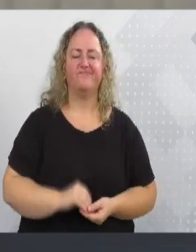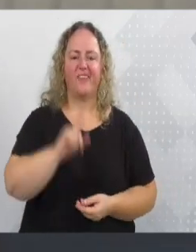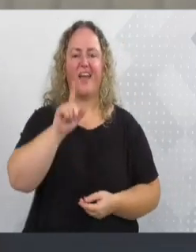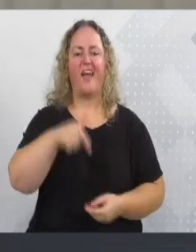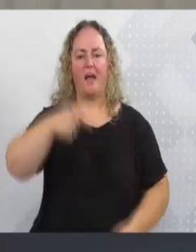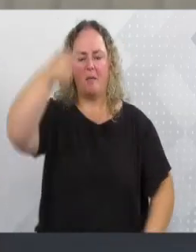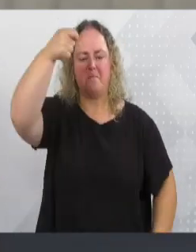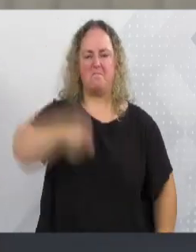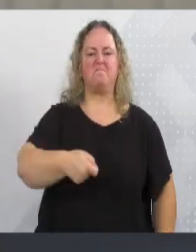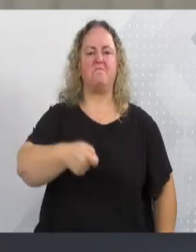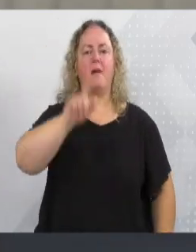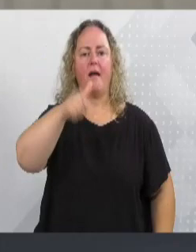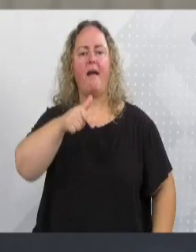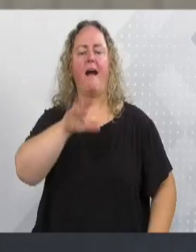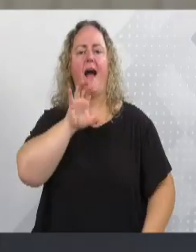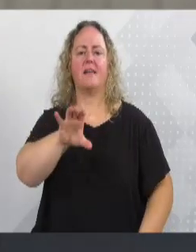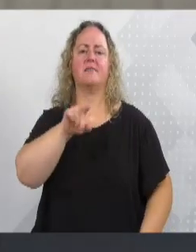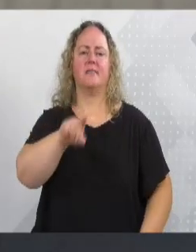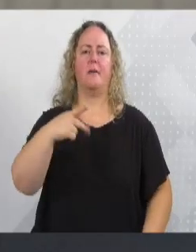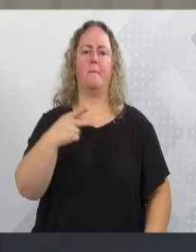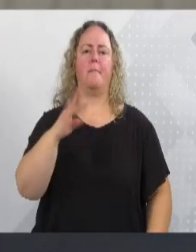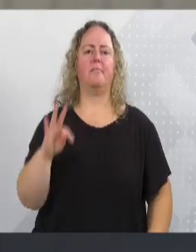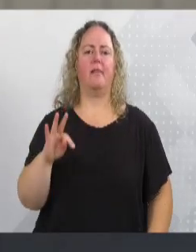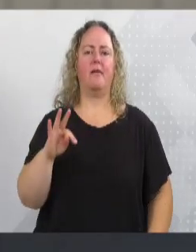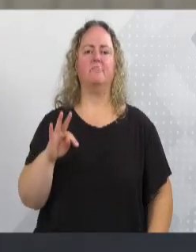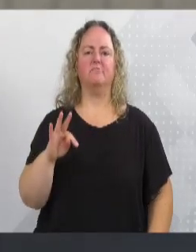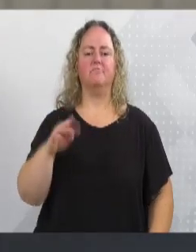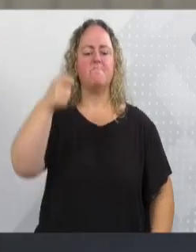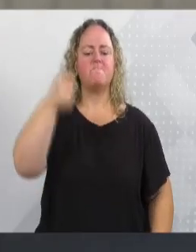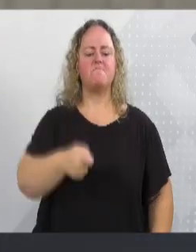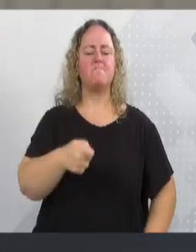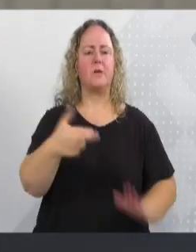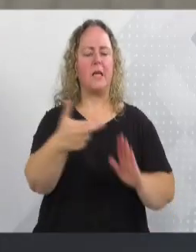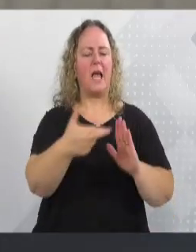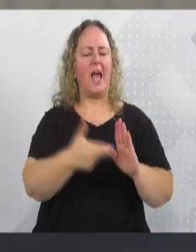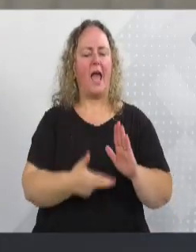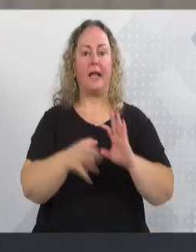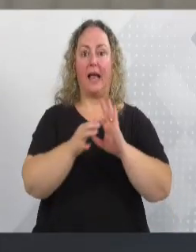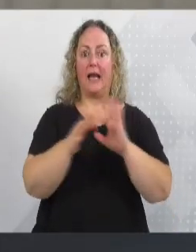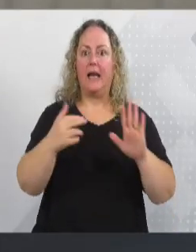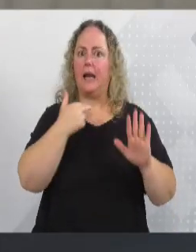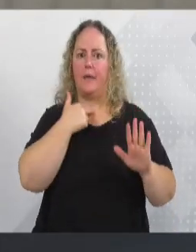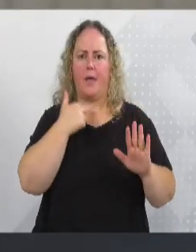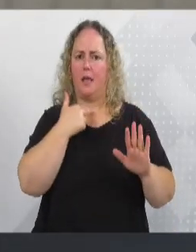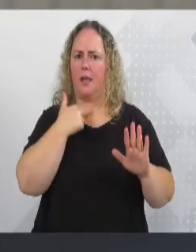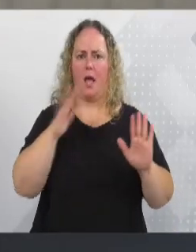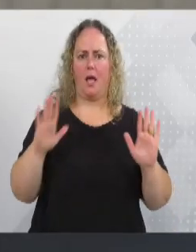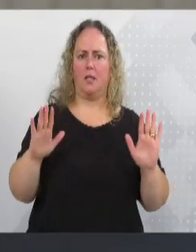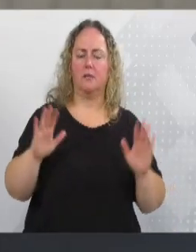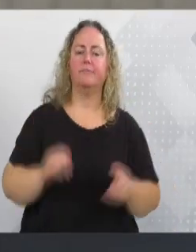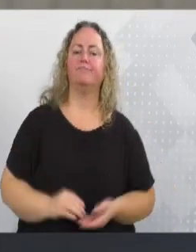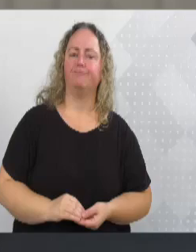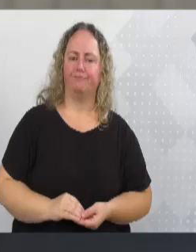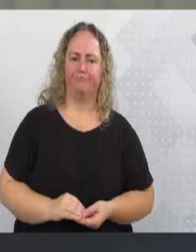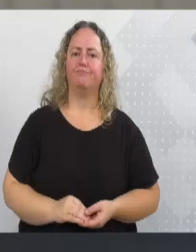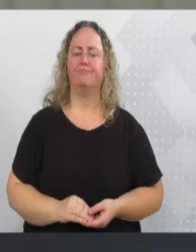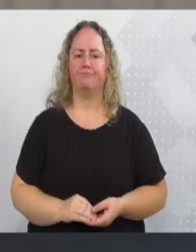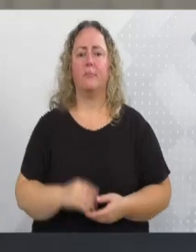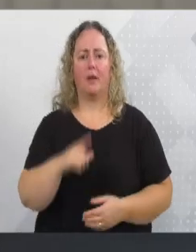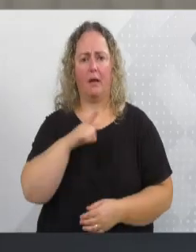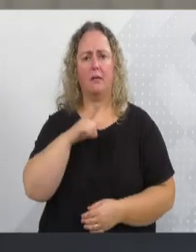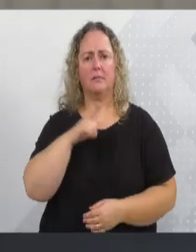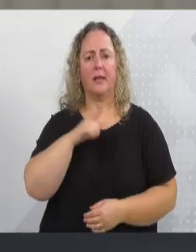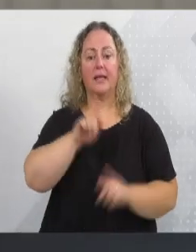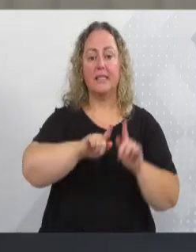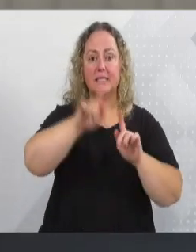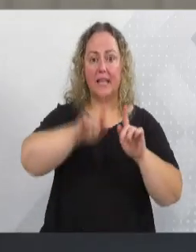autoritários, como é o caso do governo do PT hoje, em querer regulamentar e restringir as liberdades individuais. Até porque nós temos estatística